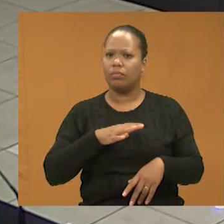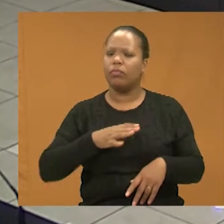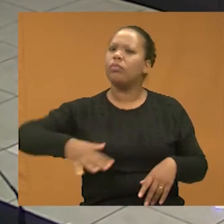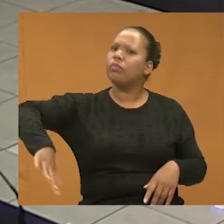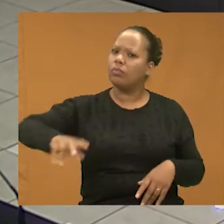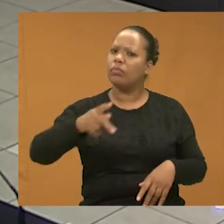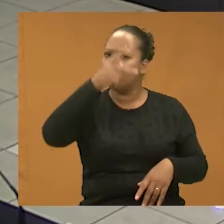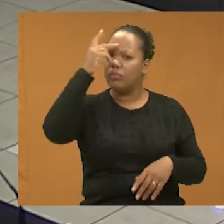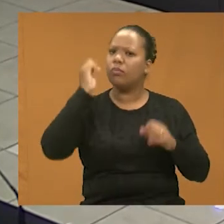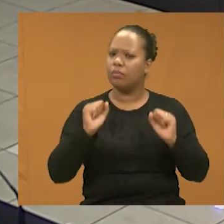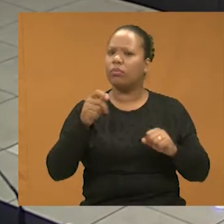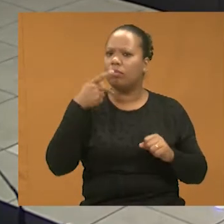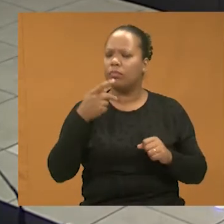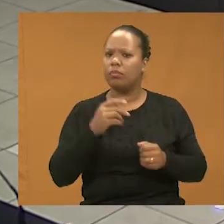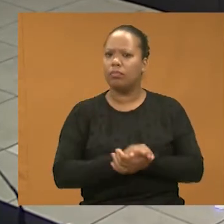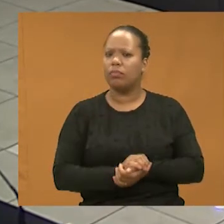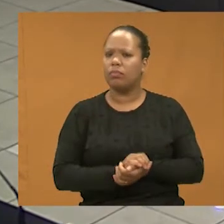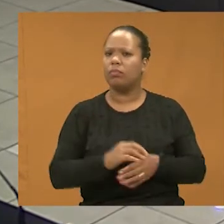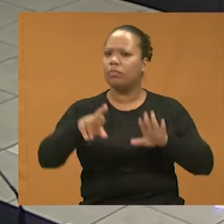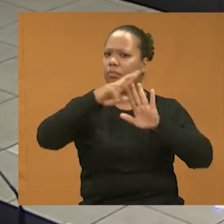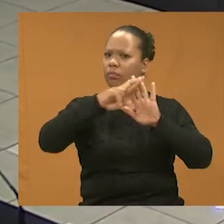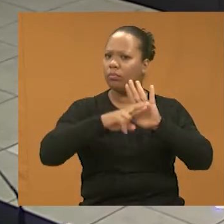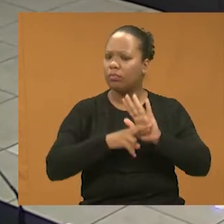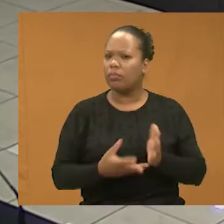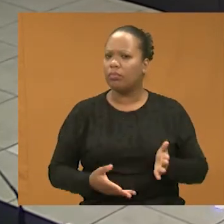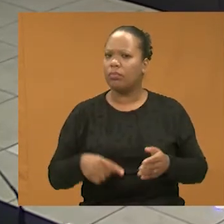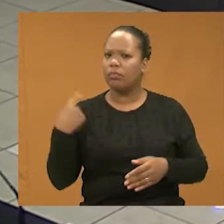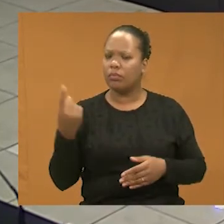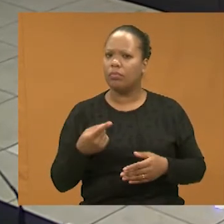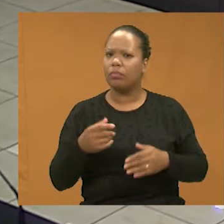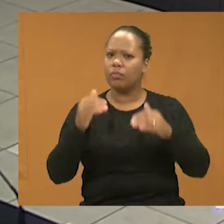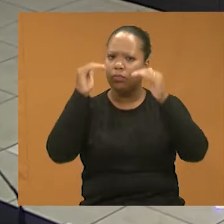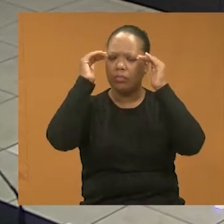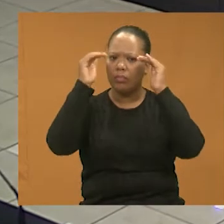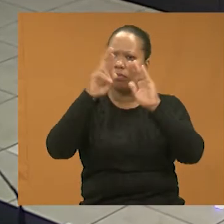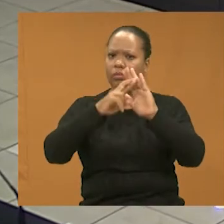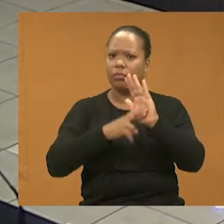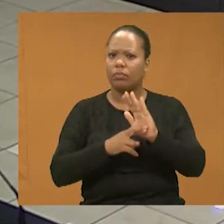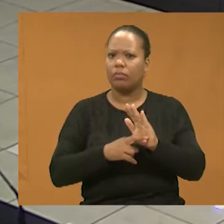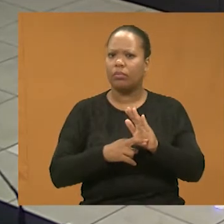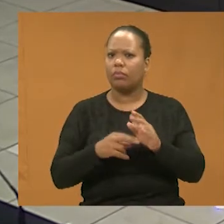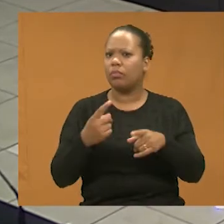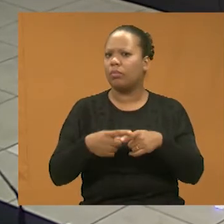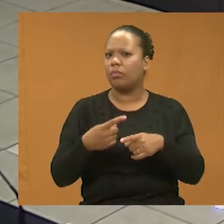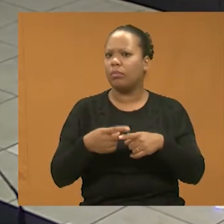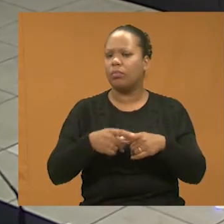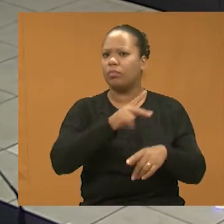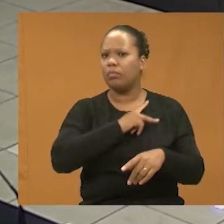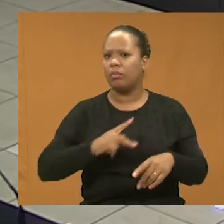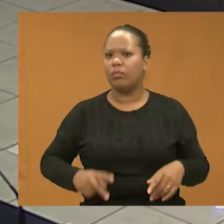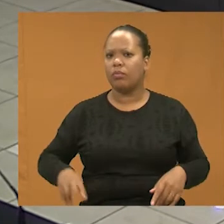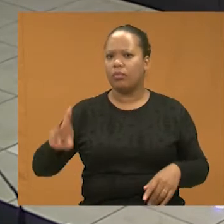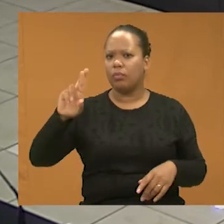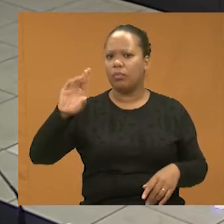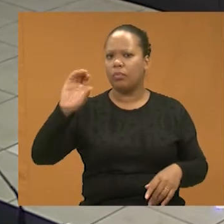vereadores vão falar também. Senhor presidente, por questão de ordem, nós temos um regimento a ser seguido. Não é porque o vereador Rodrigo